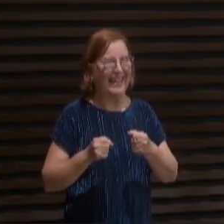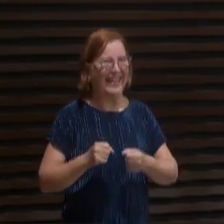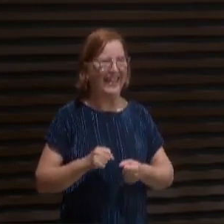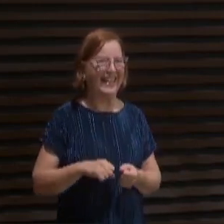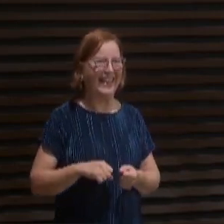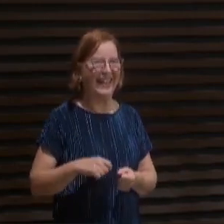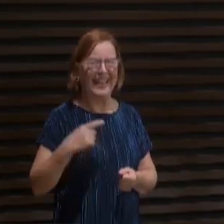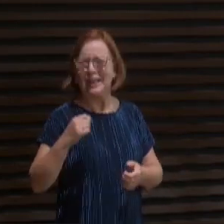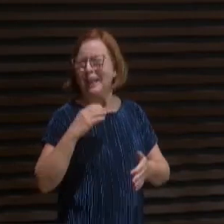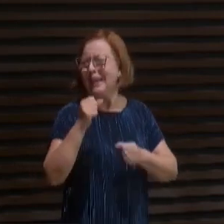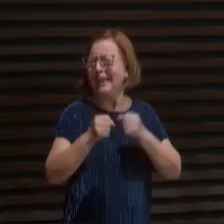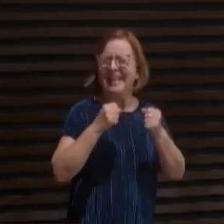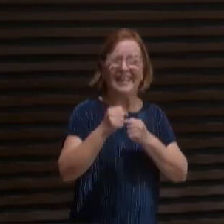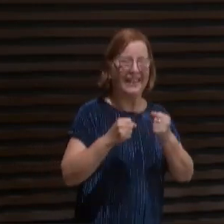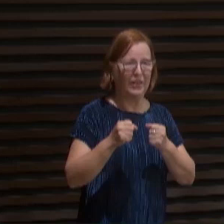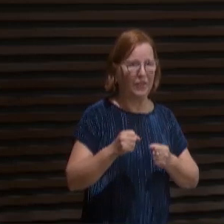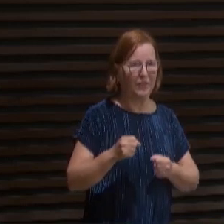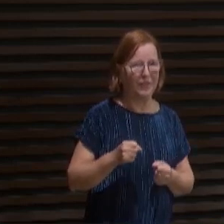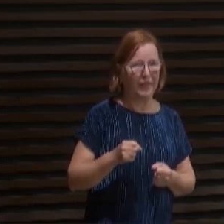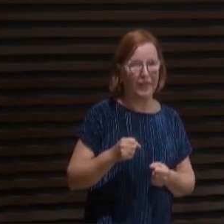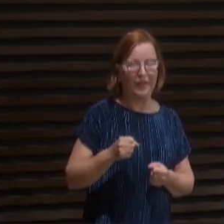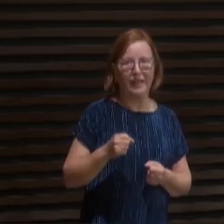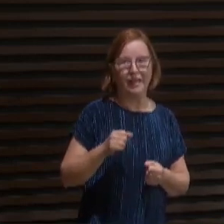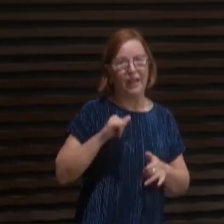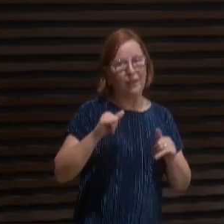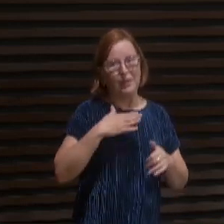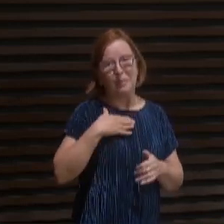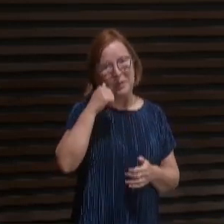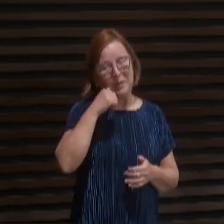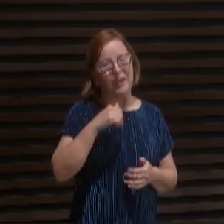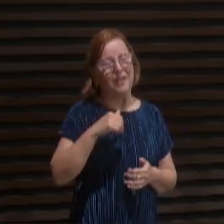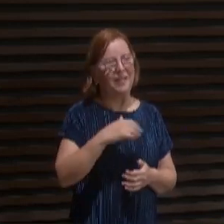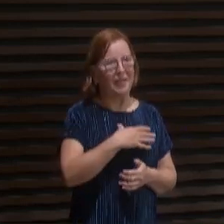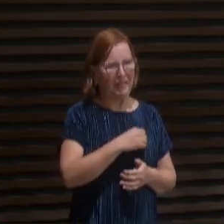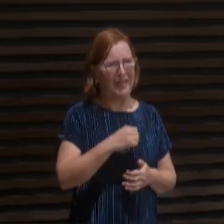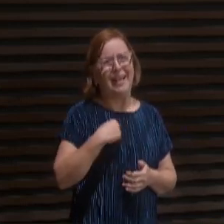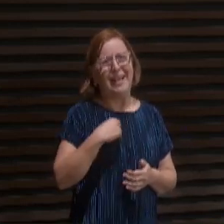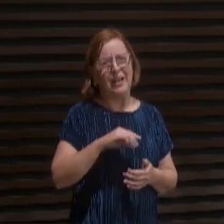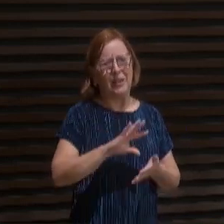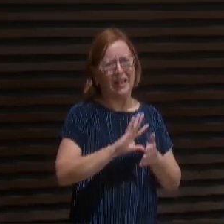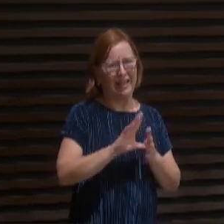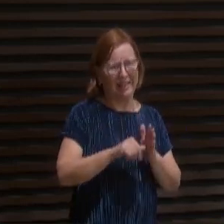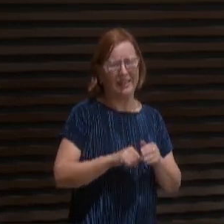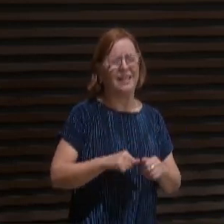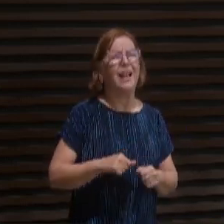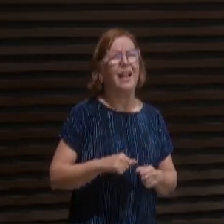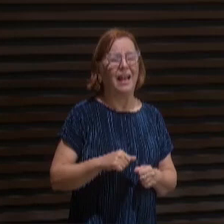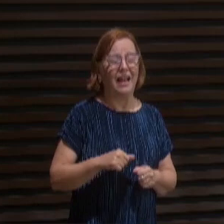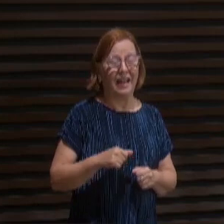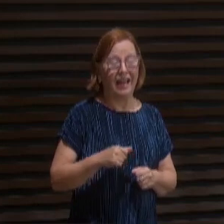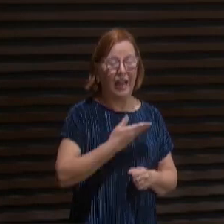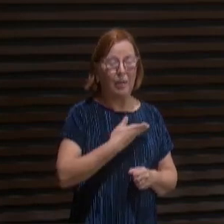Saí correndo daqui e disse para minha filha, olha, eu estou atrasado para... Aí ele disse, pode vir, pastor, pode vir que nós